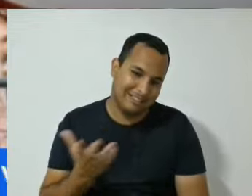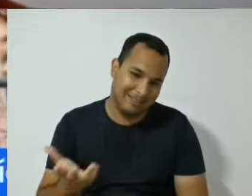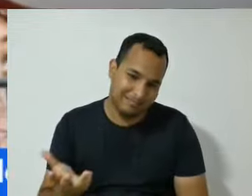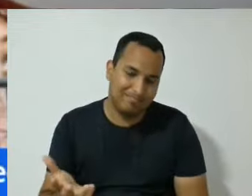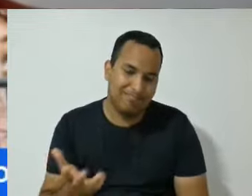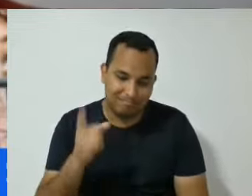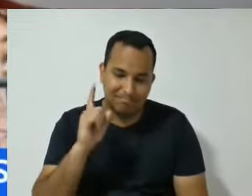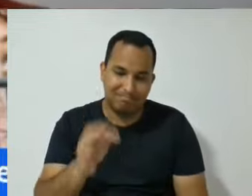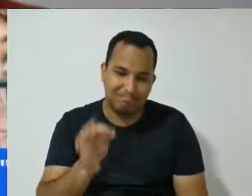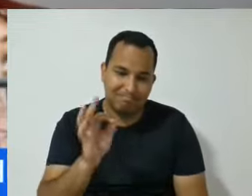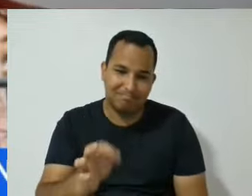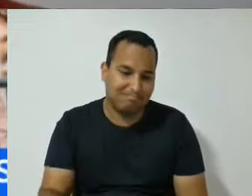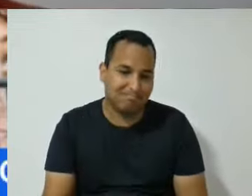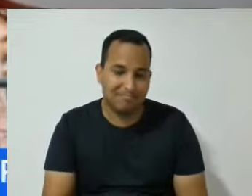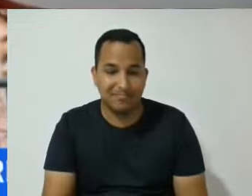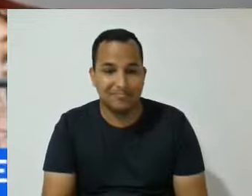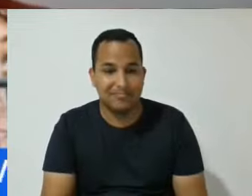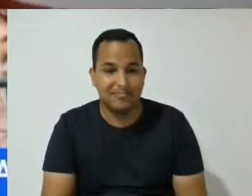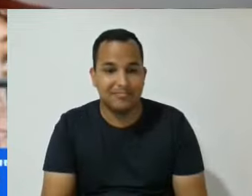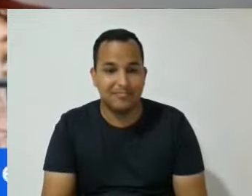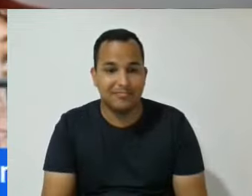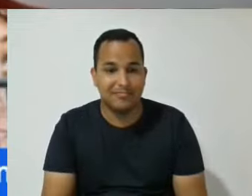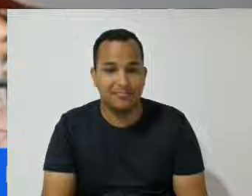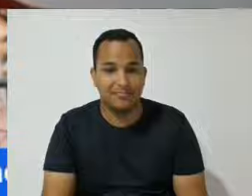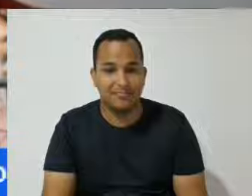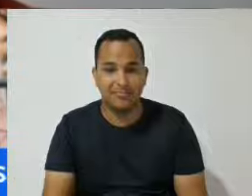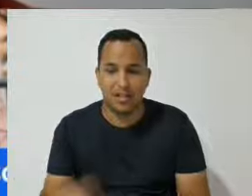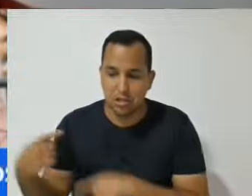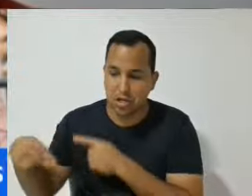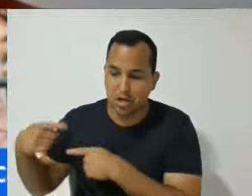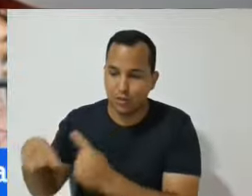Geracional. É bem Um encontro de interessante. E gerações. aí,